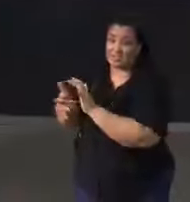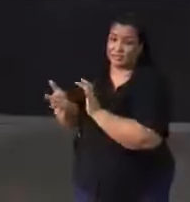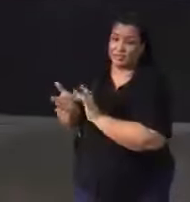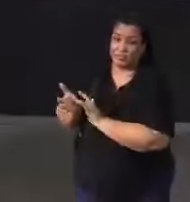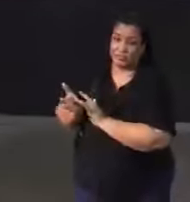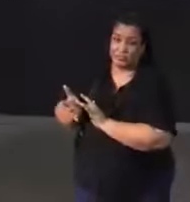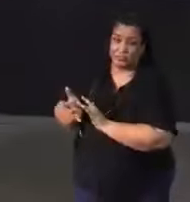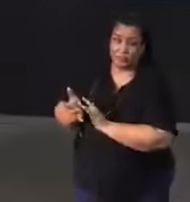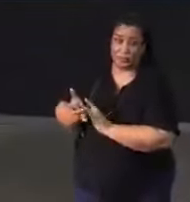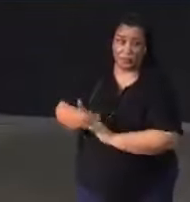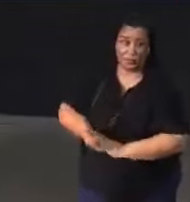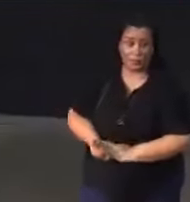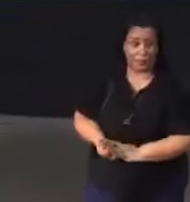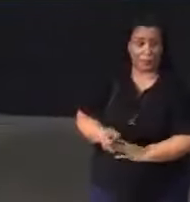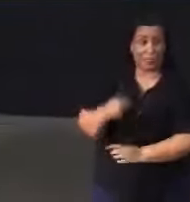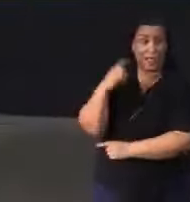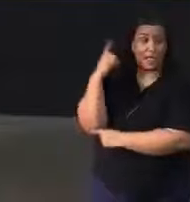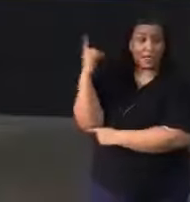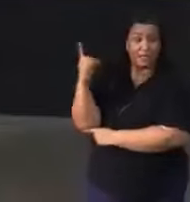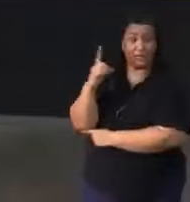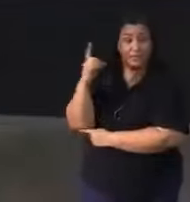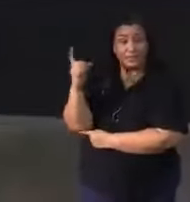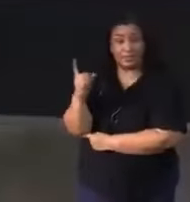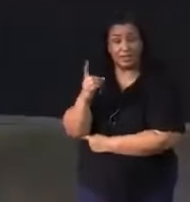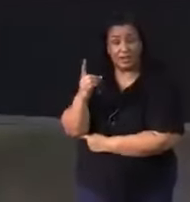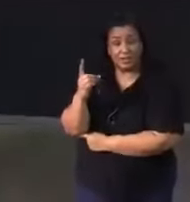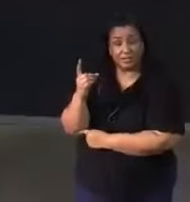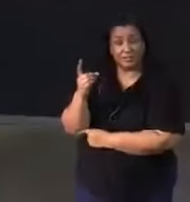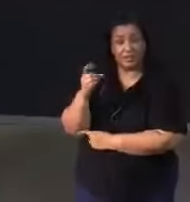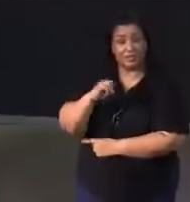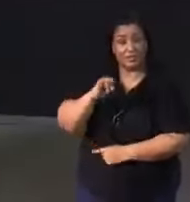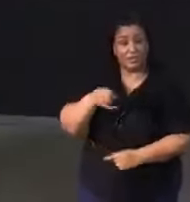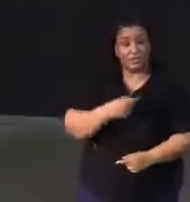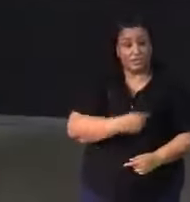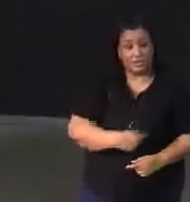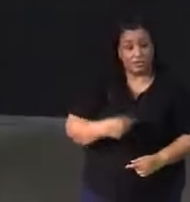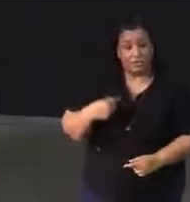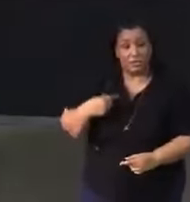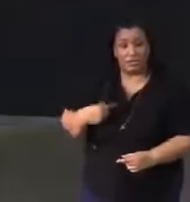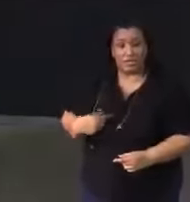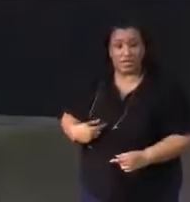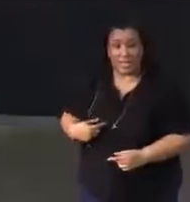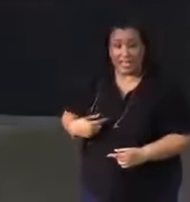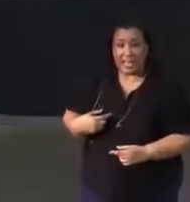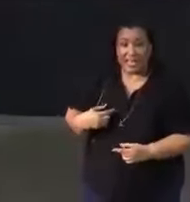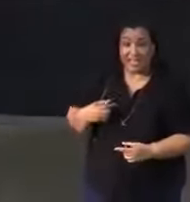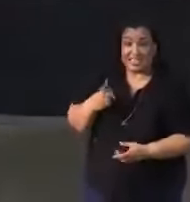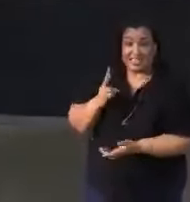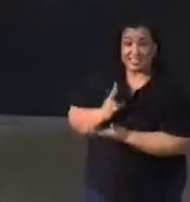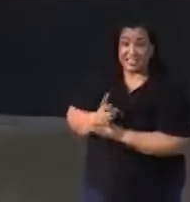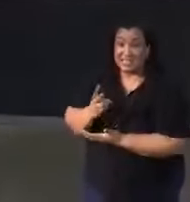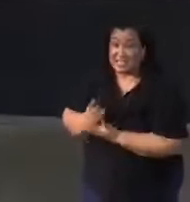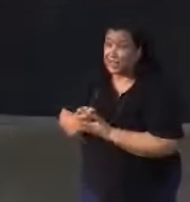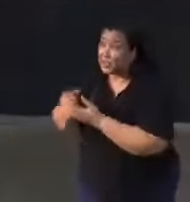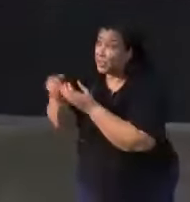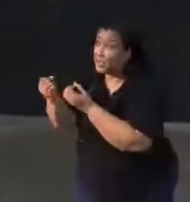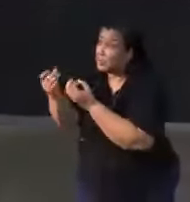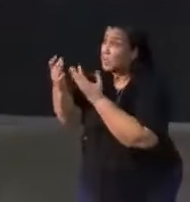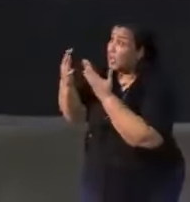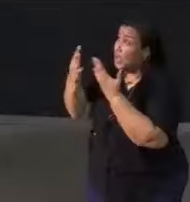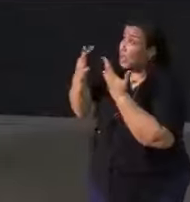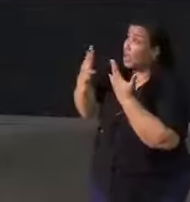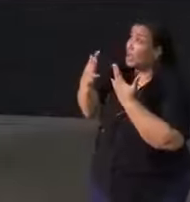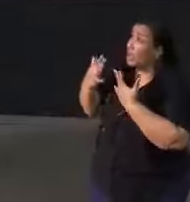Então Davi e José não é que estavam sempre cheios da graça. Ai, eu estou aqui